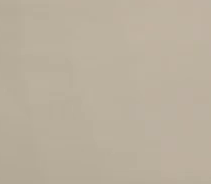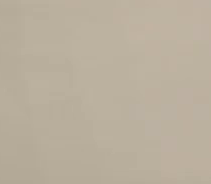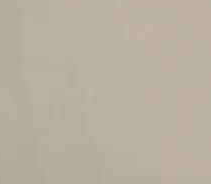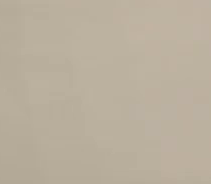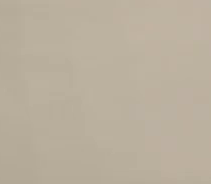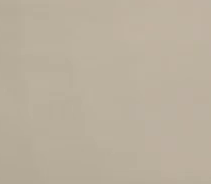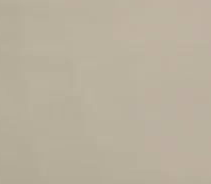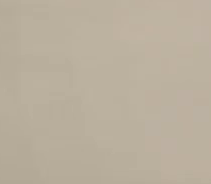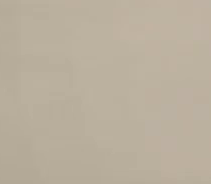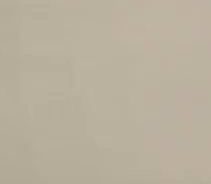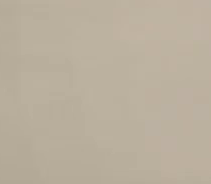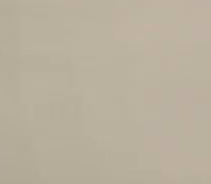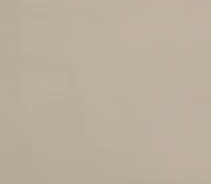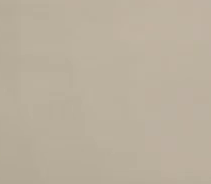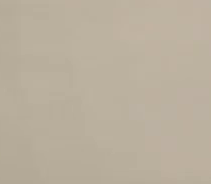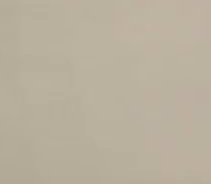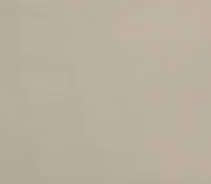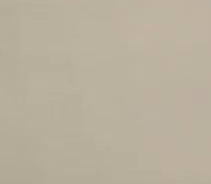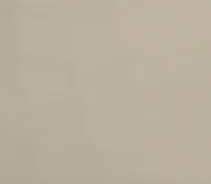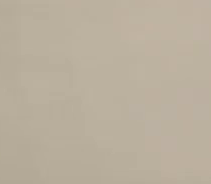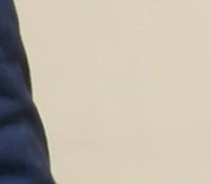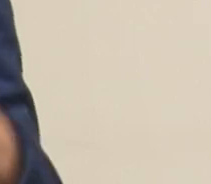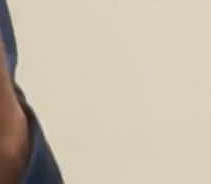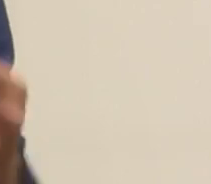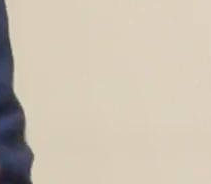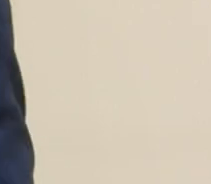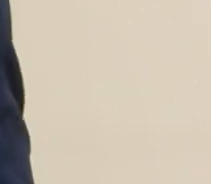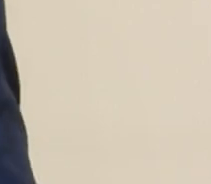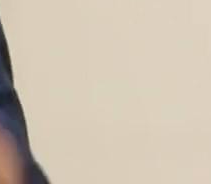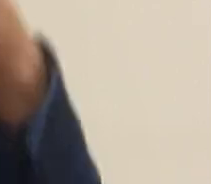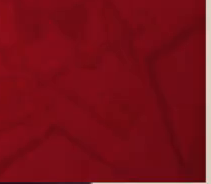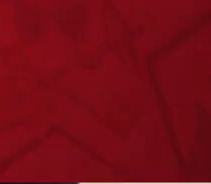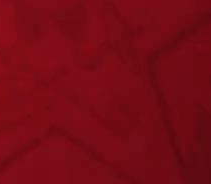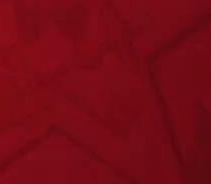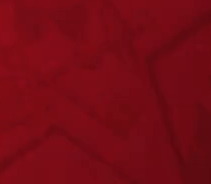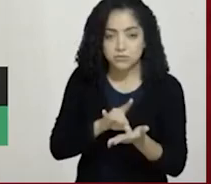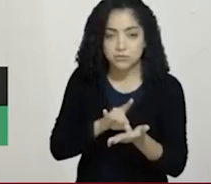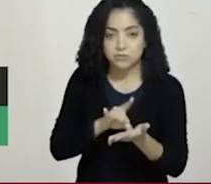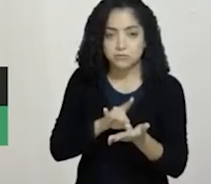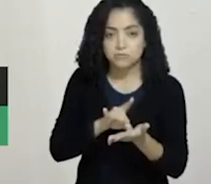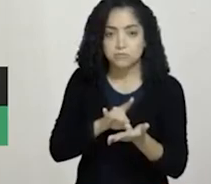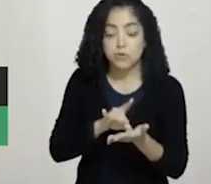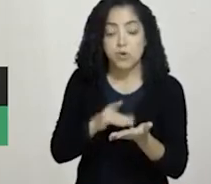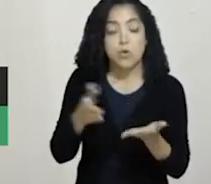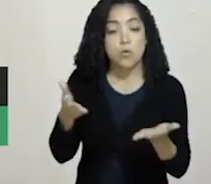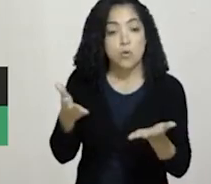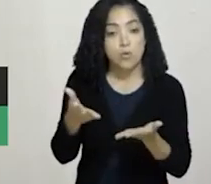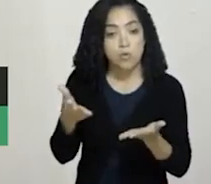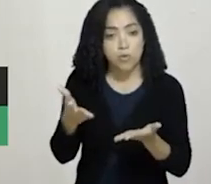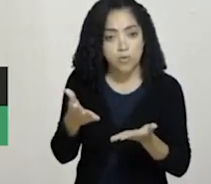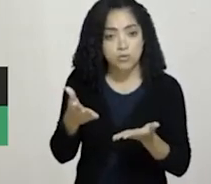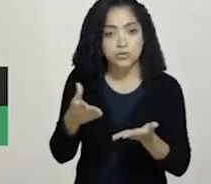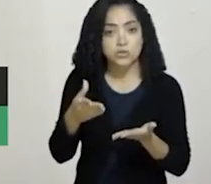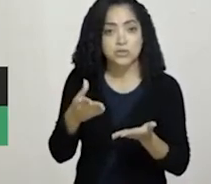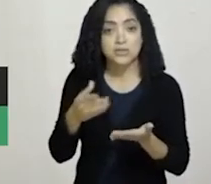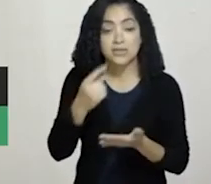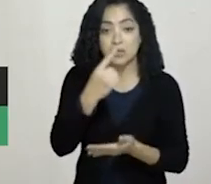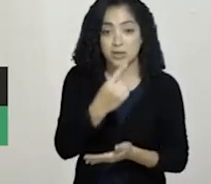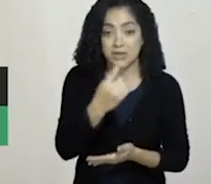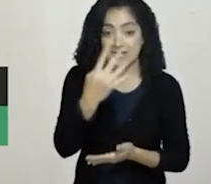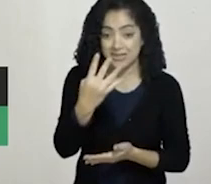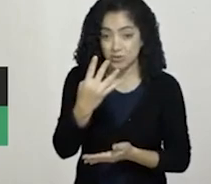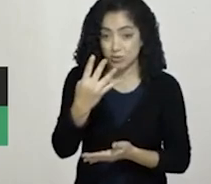debate Na Tribuna os deputados Sargento Lima e Marquito falaram sobre assunto hoje já existem 14